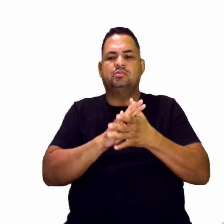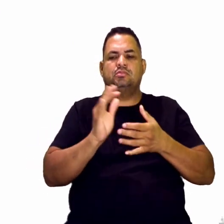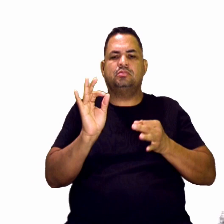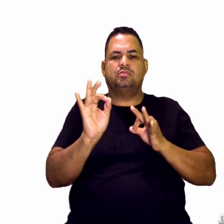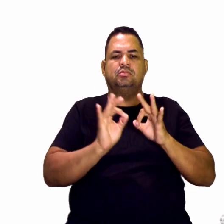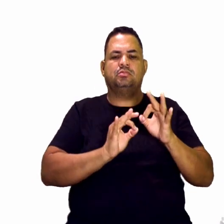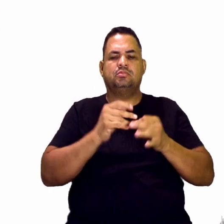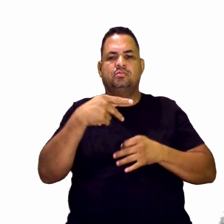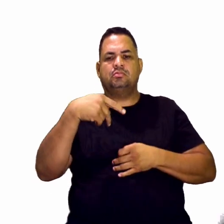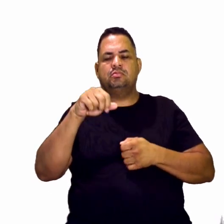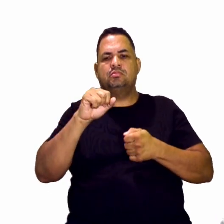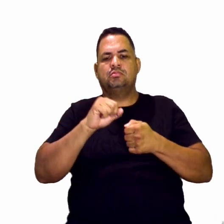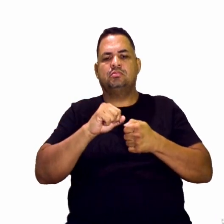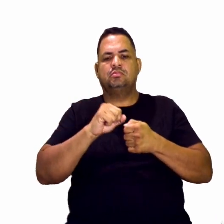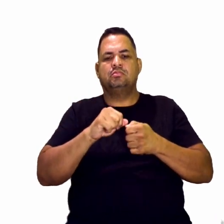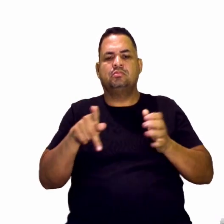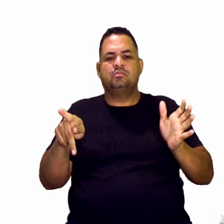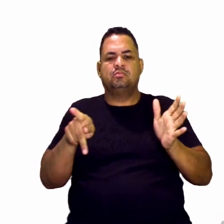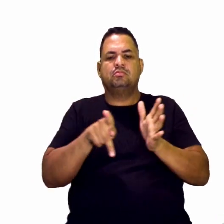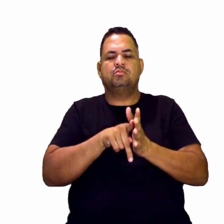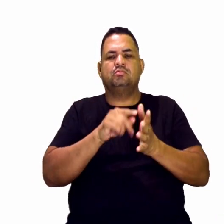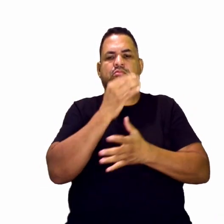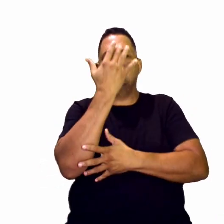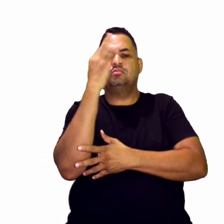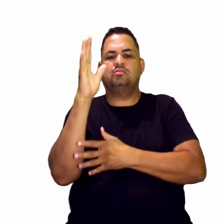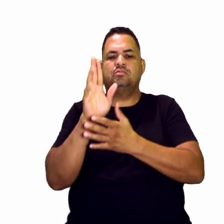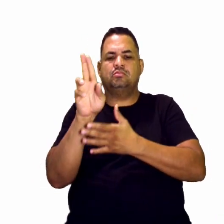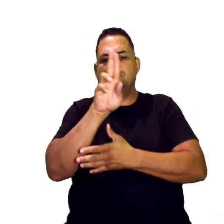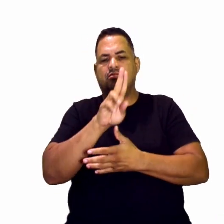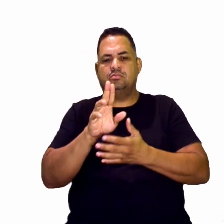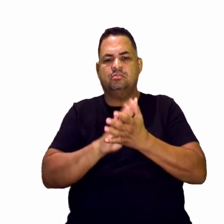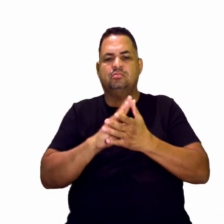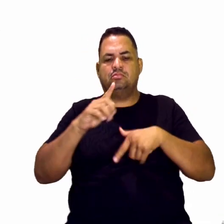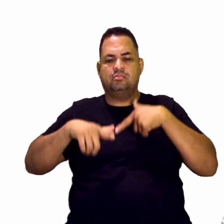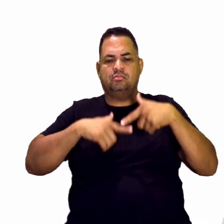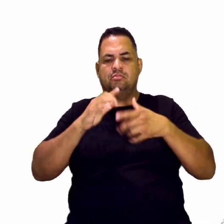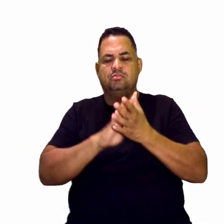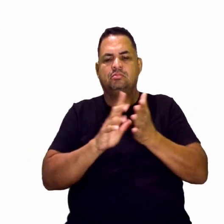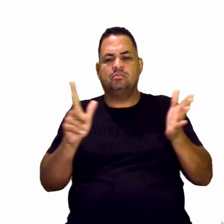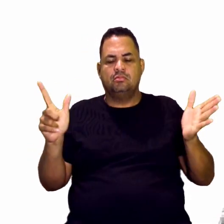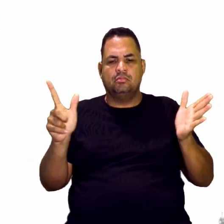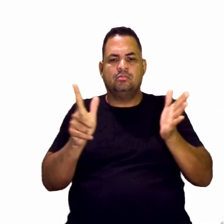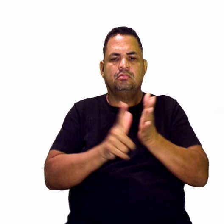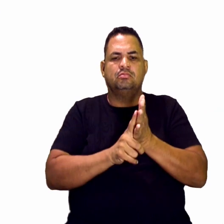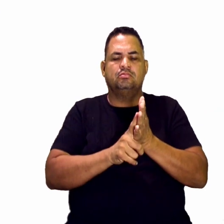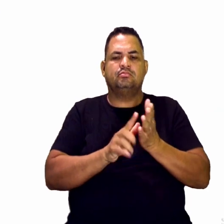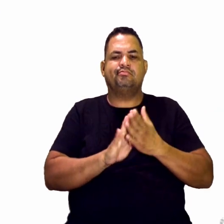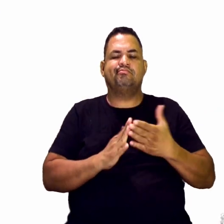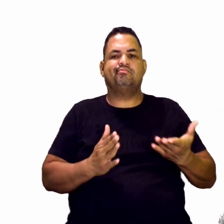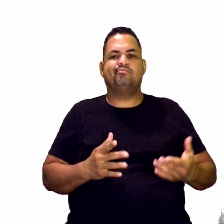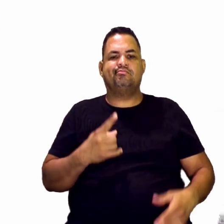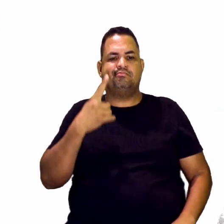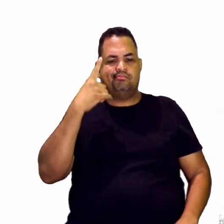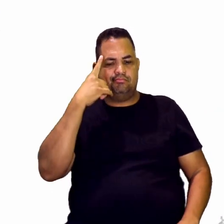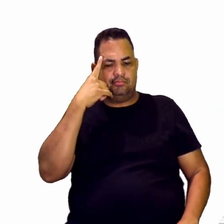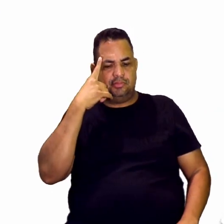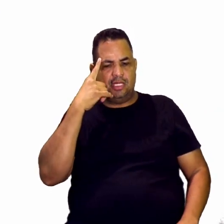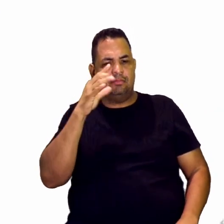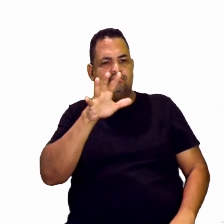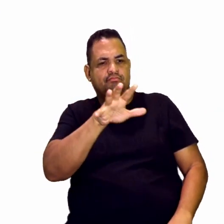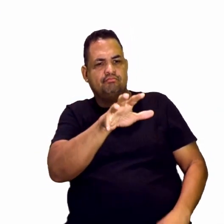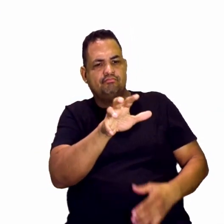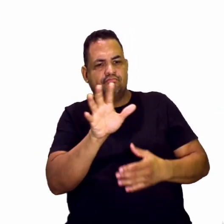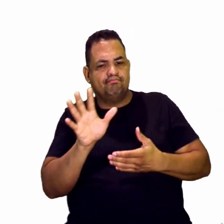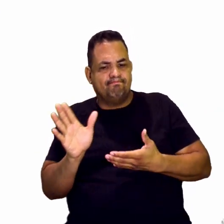fazendo suas próprias árvores, né, para usar na fabricação de papel. Você já pensou se fosse pegar na